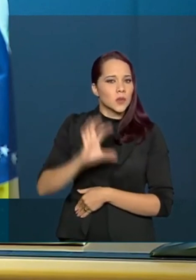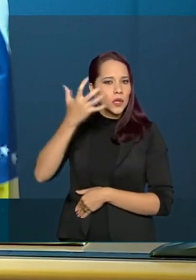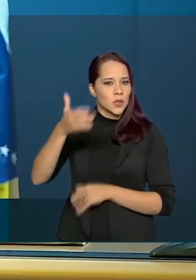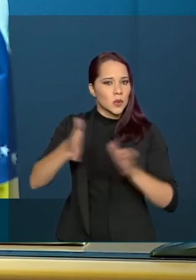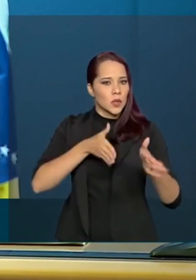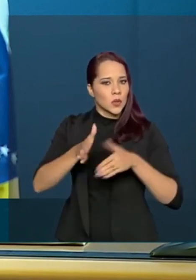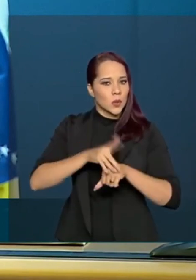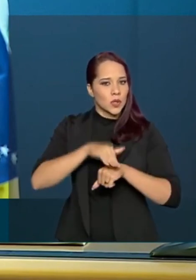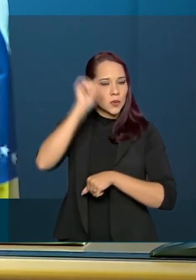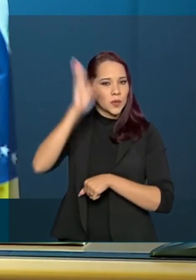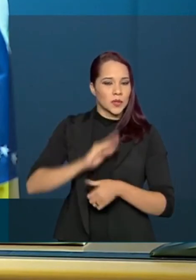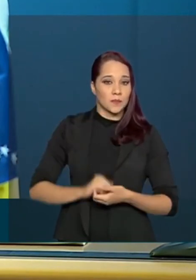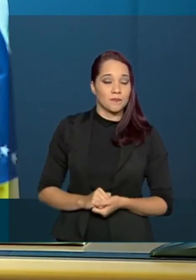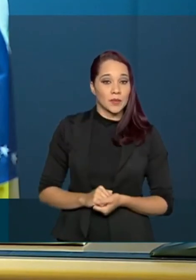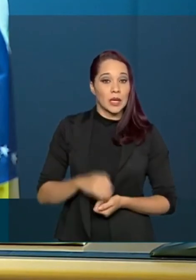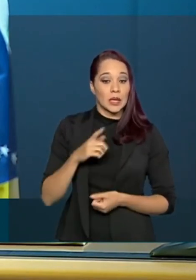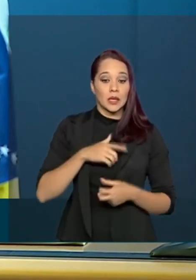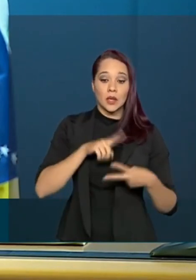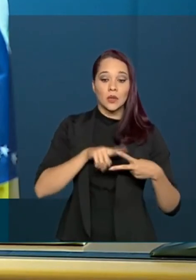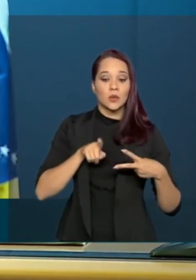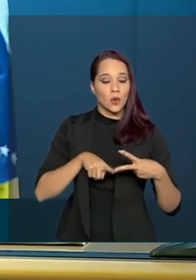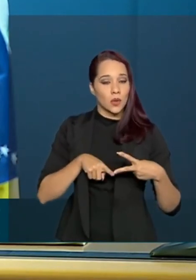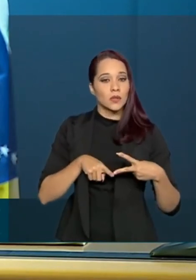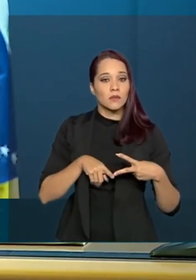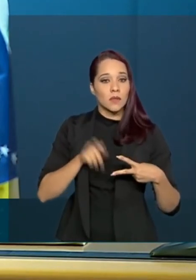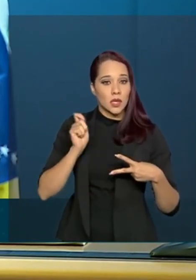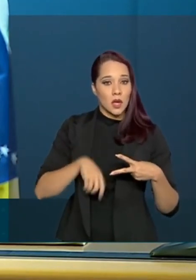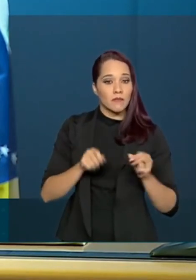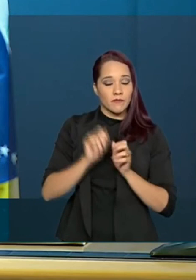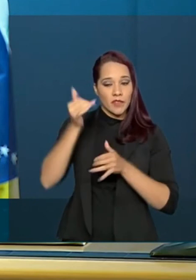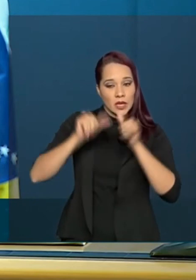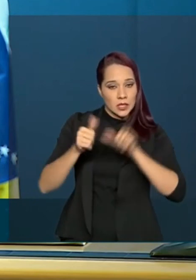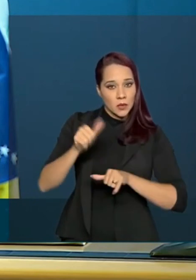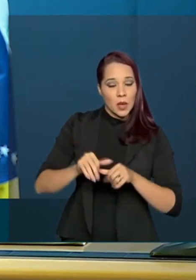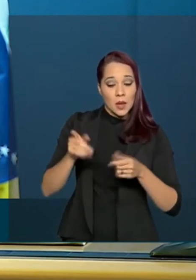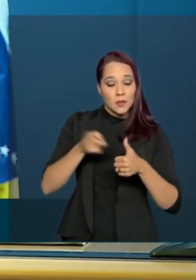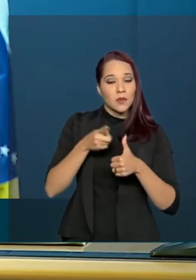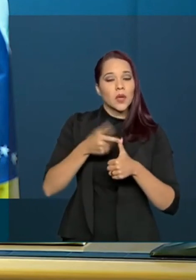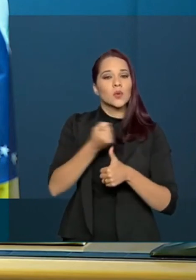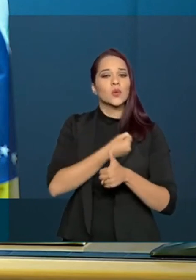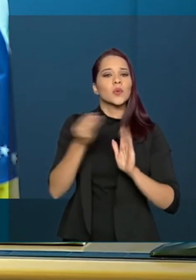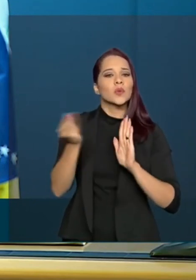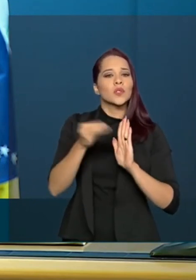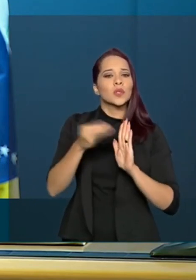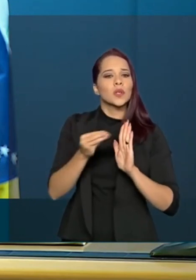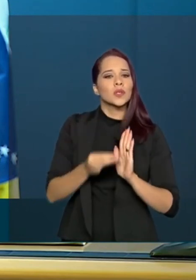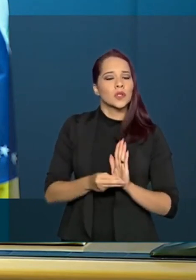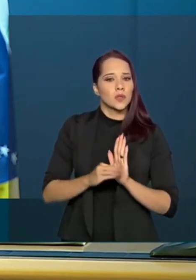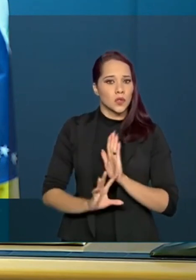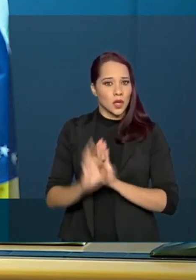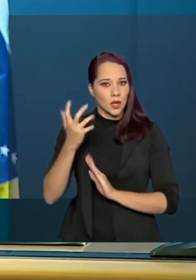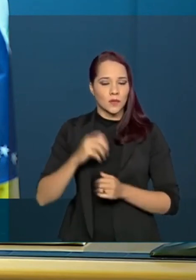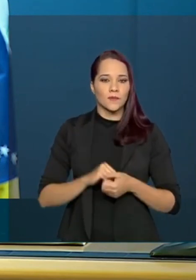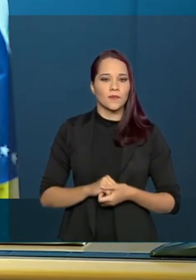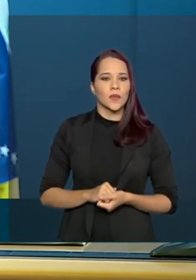epidemiológica no Brasil. Existem duas formas de fazer uma avaliação. A primeira é em relação ao número de registros de casos,